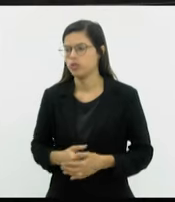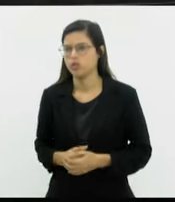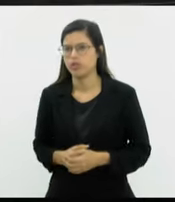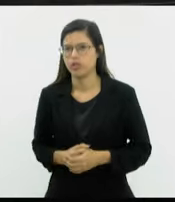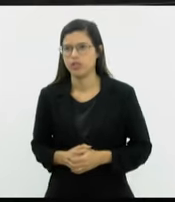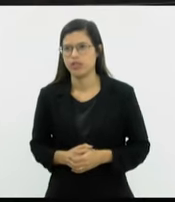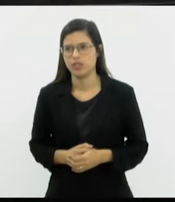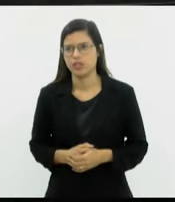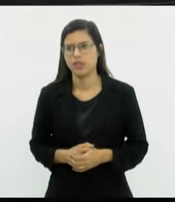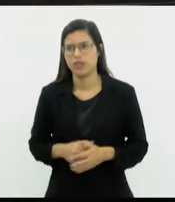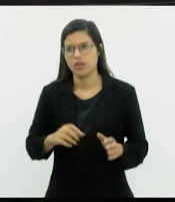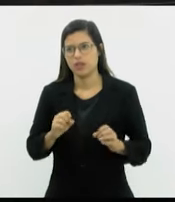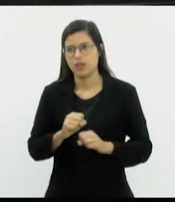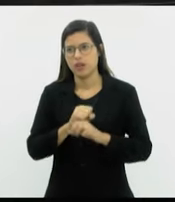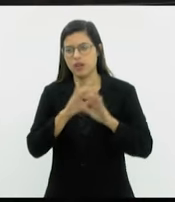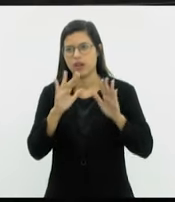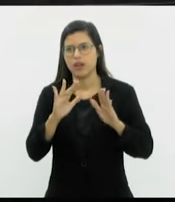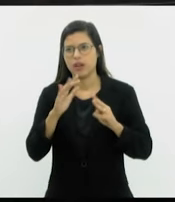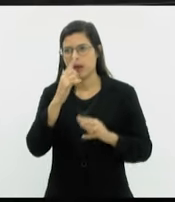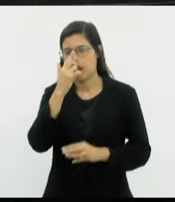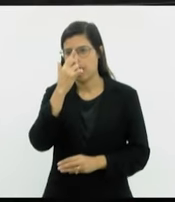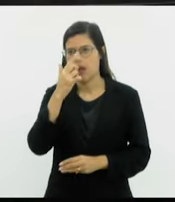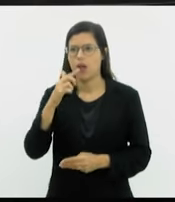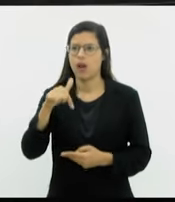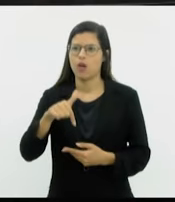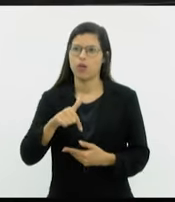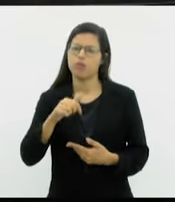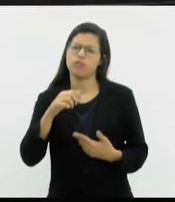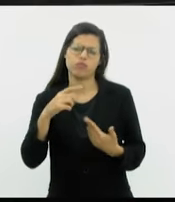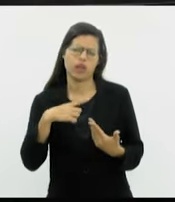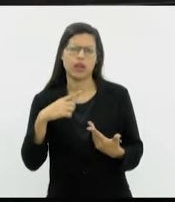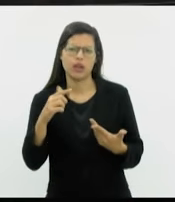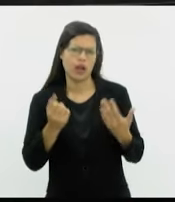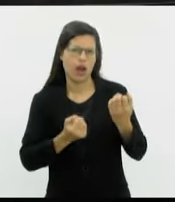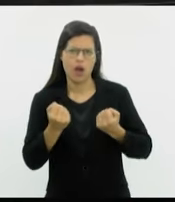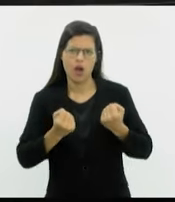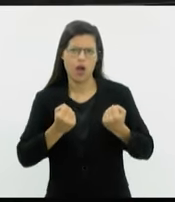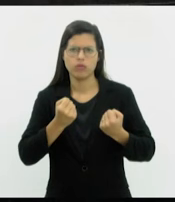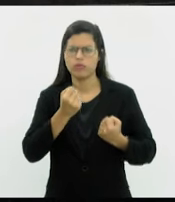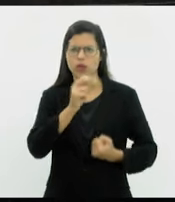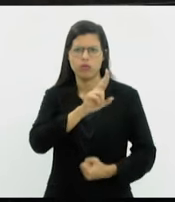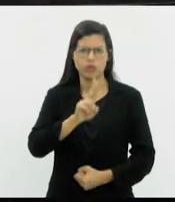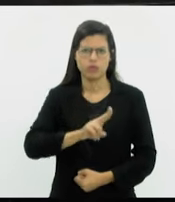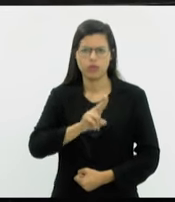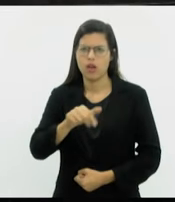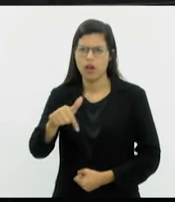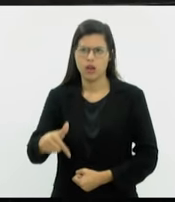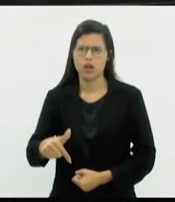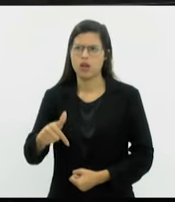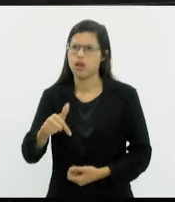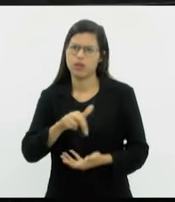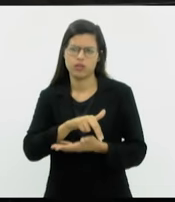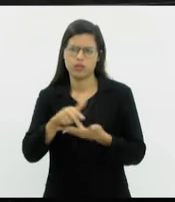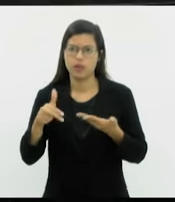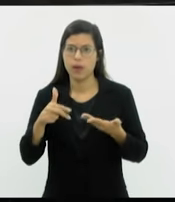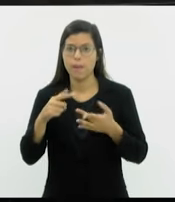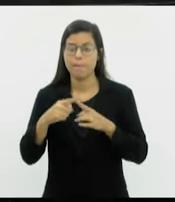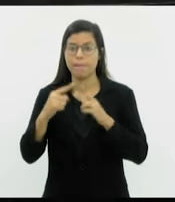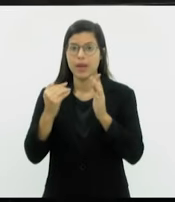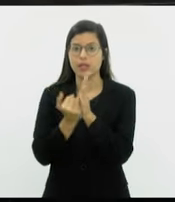É claro que nem todos estão rodando, etc., etc., etc., mas estou falando em algo superior a